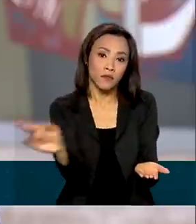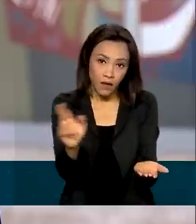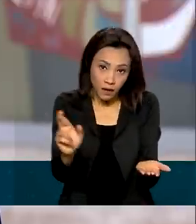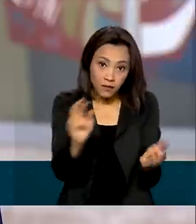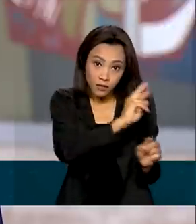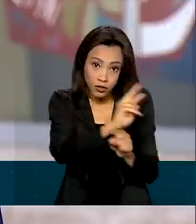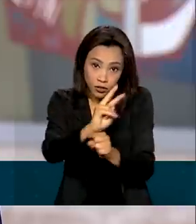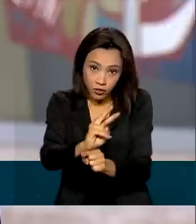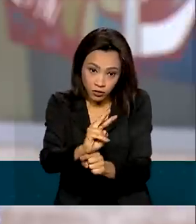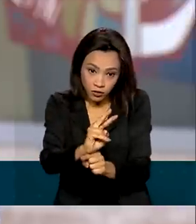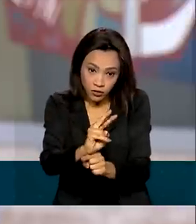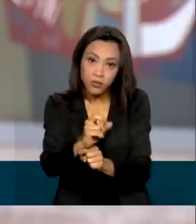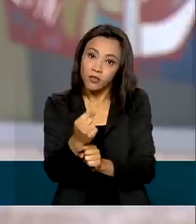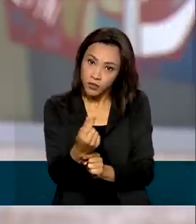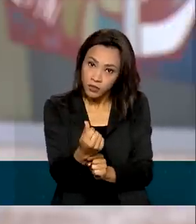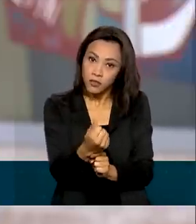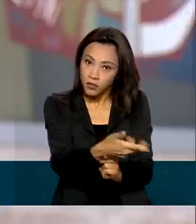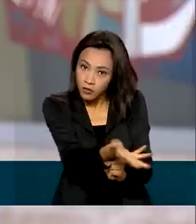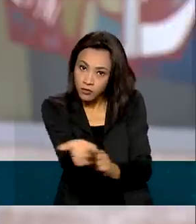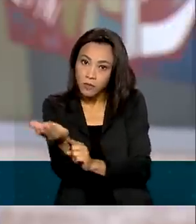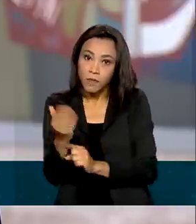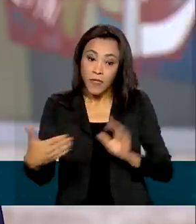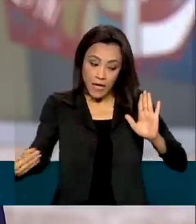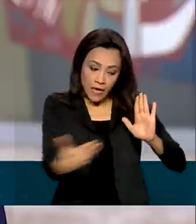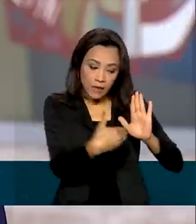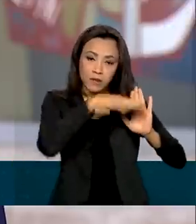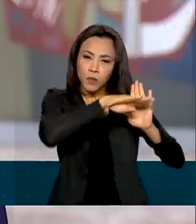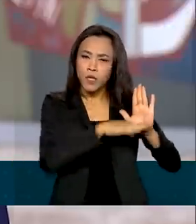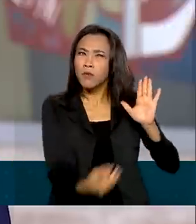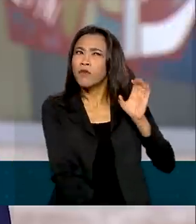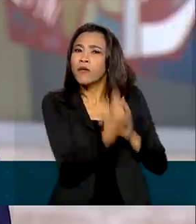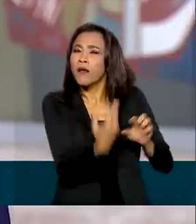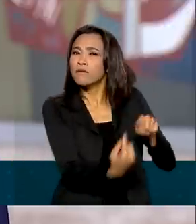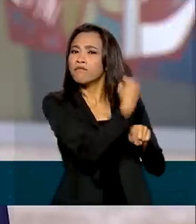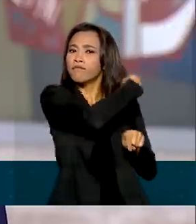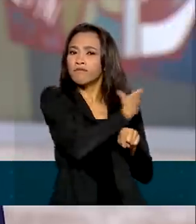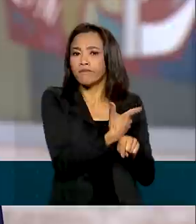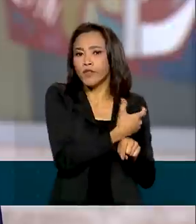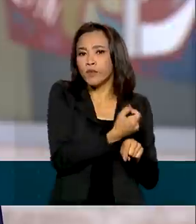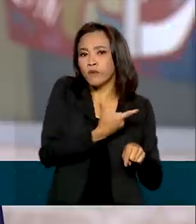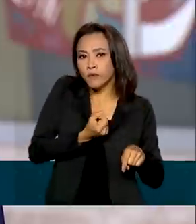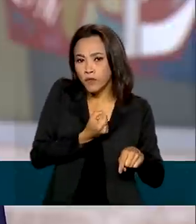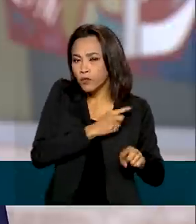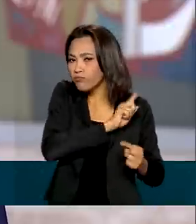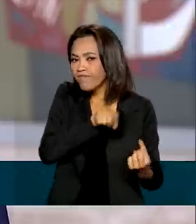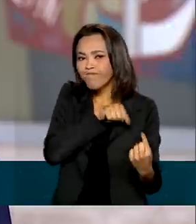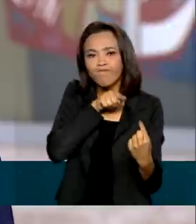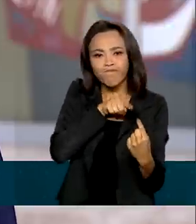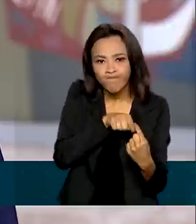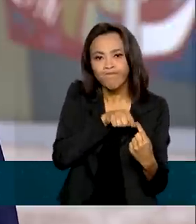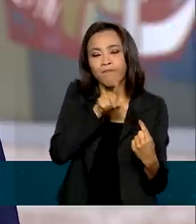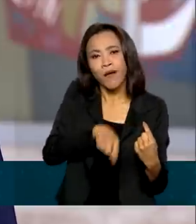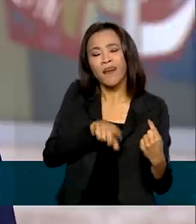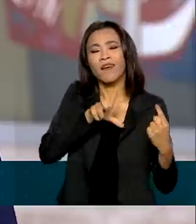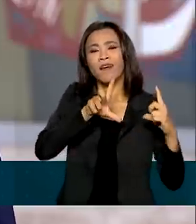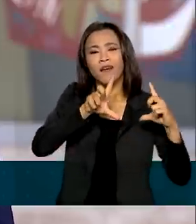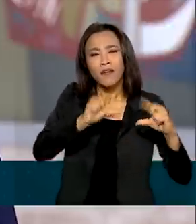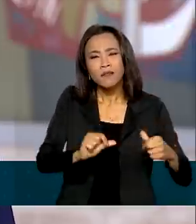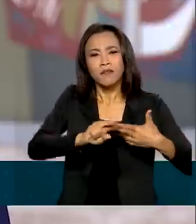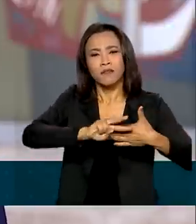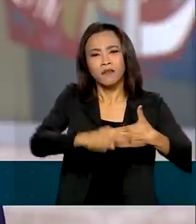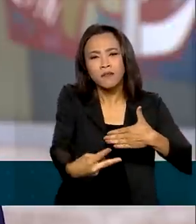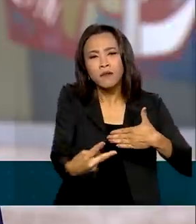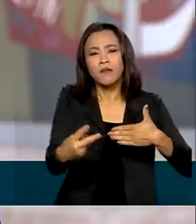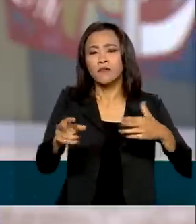créditos nem créditos é lembrando que o programa foi criado em 2020 não é com intuito de amenizar os efeitos né